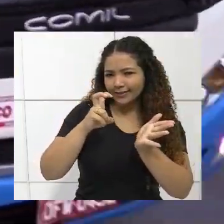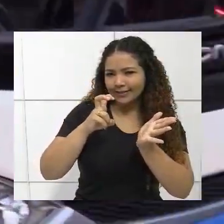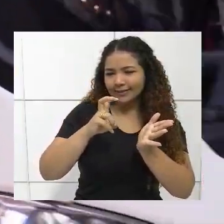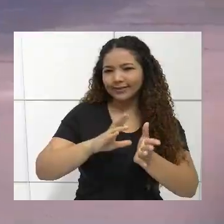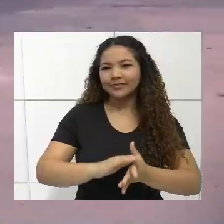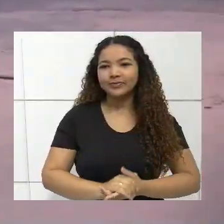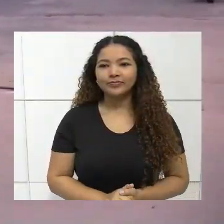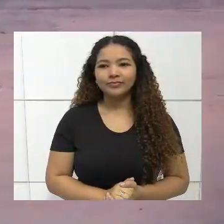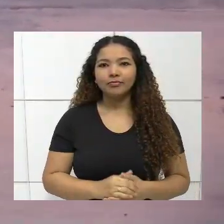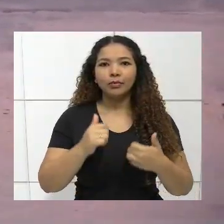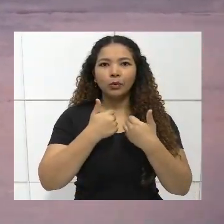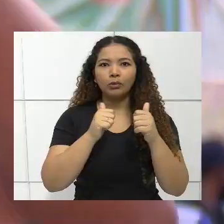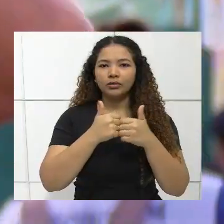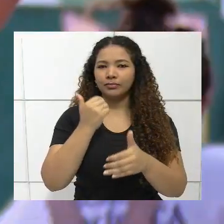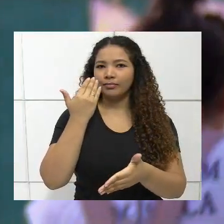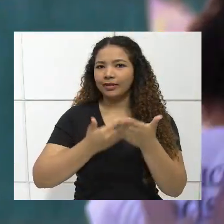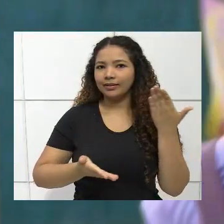Perder o ônibus?